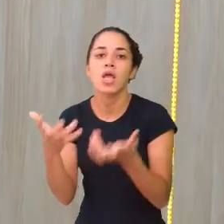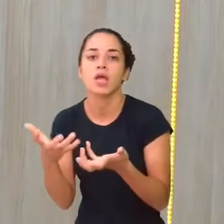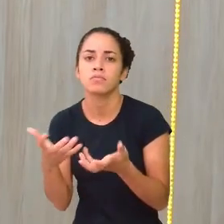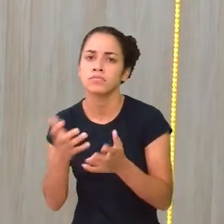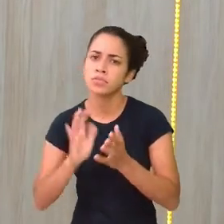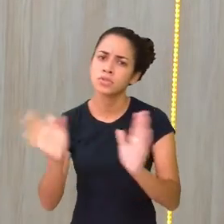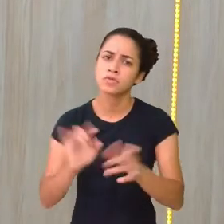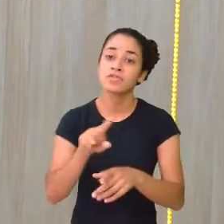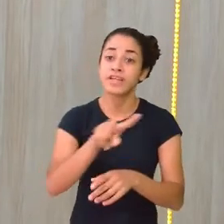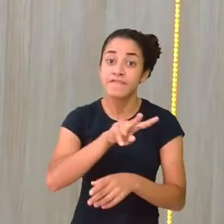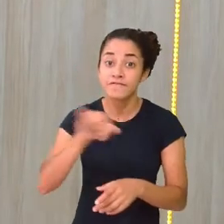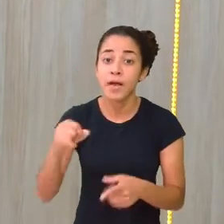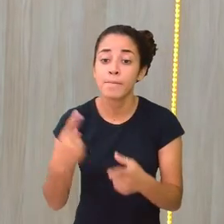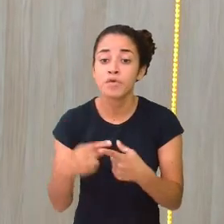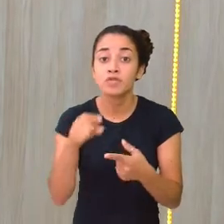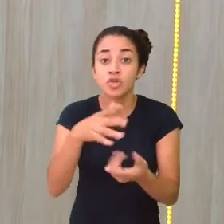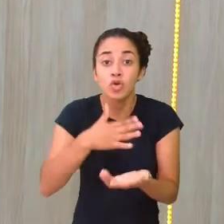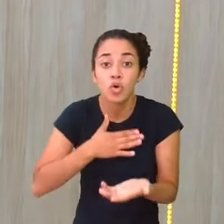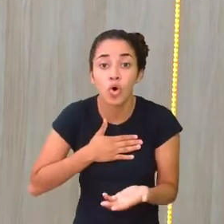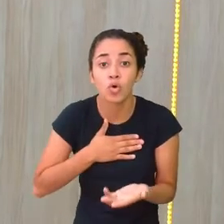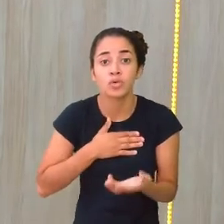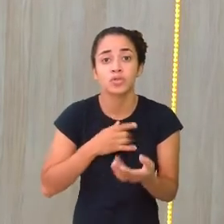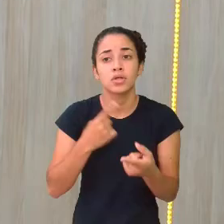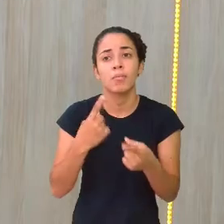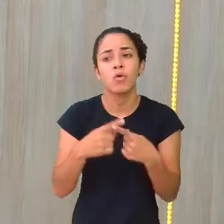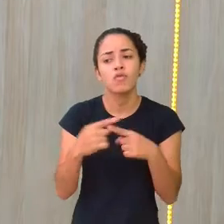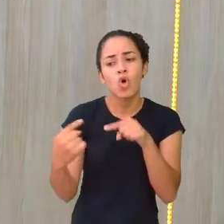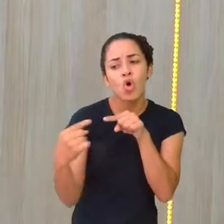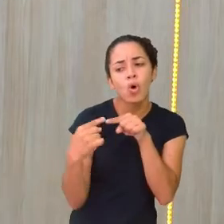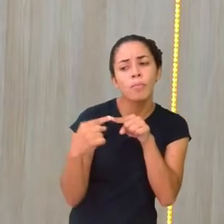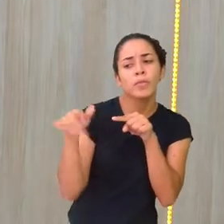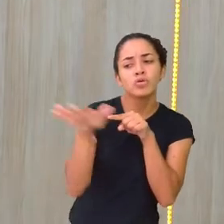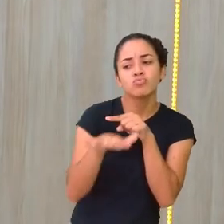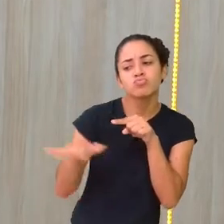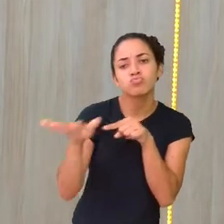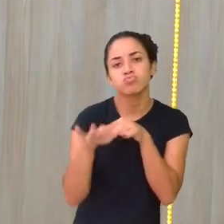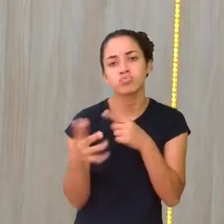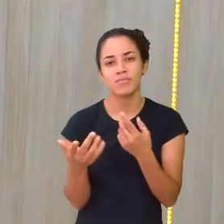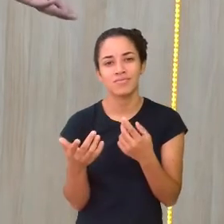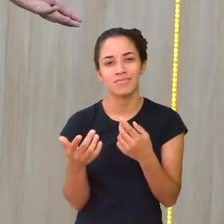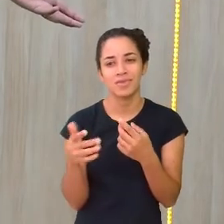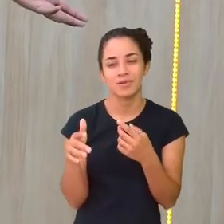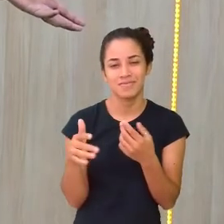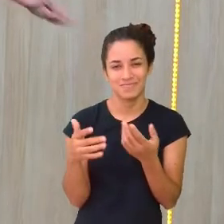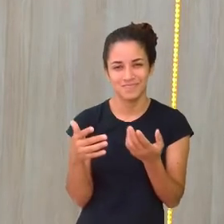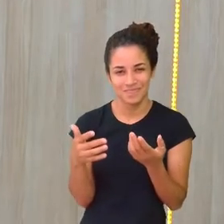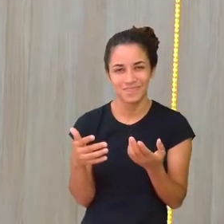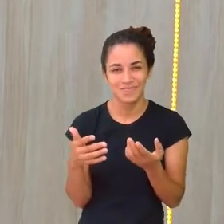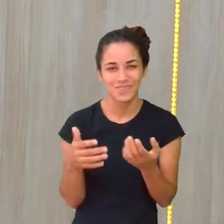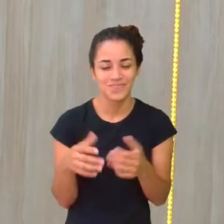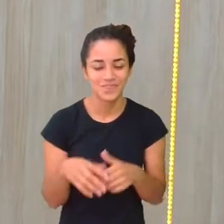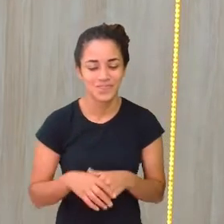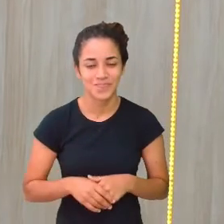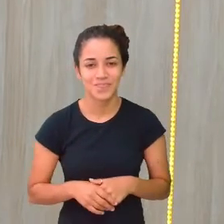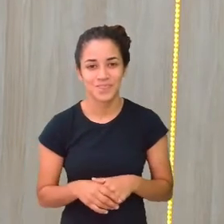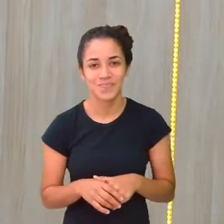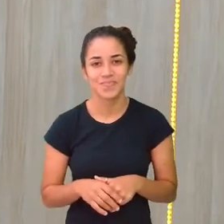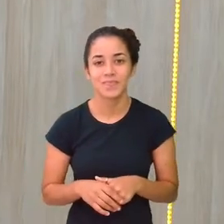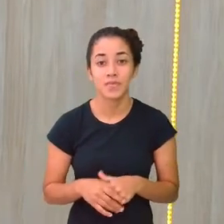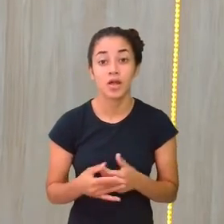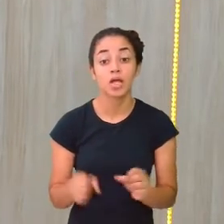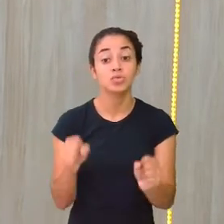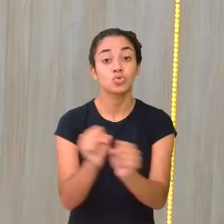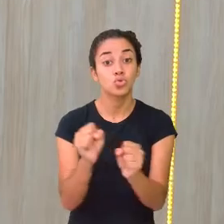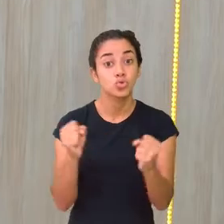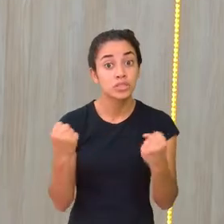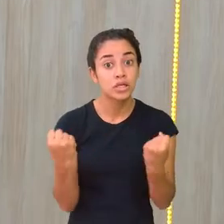você gosta, se você se identifica com aquele meio, com aquele espaço. Então, ou seja, a